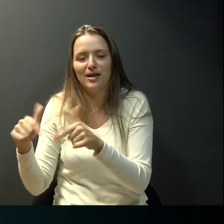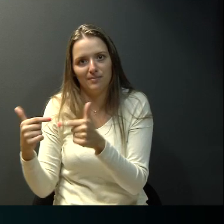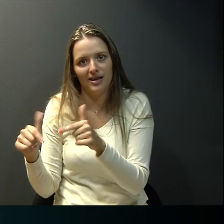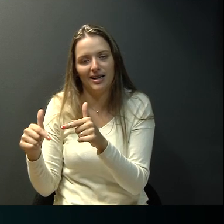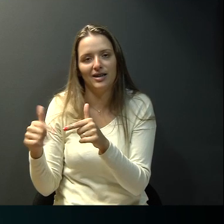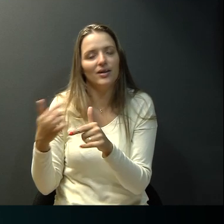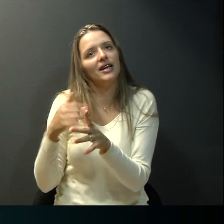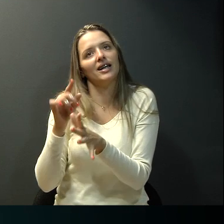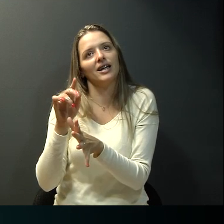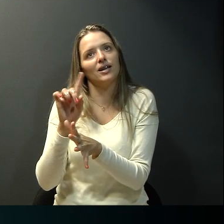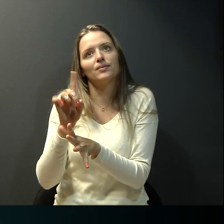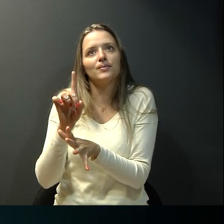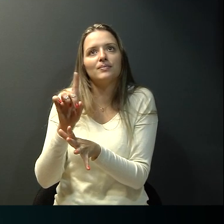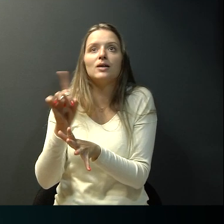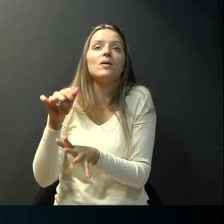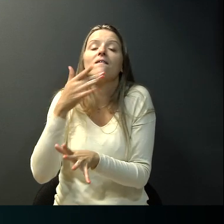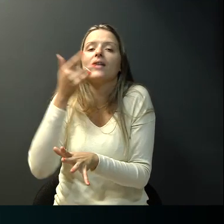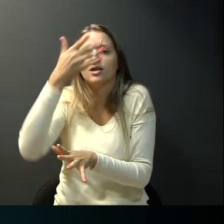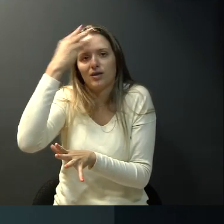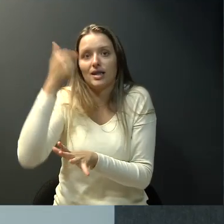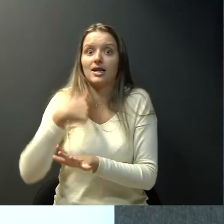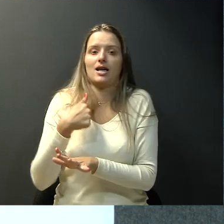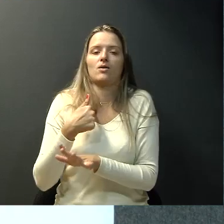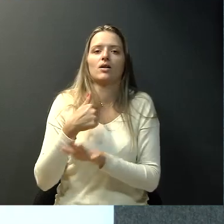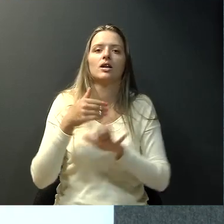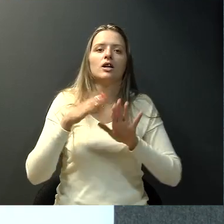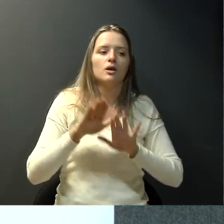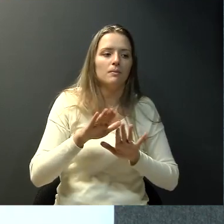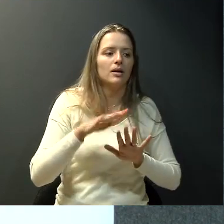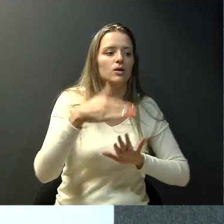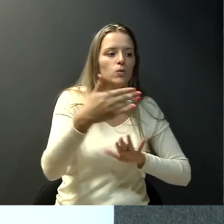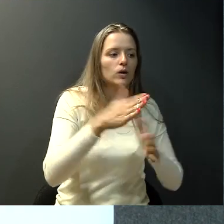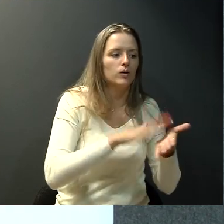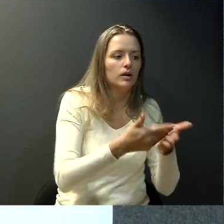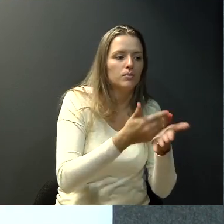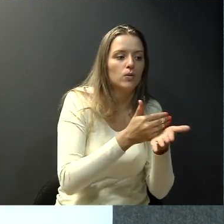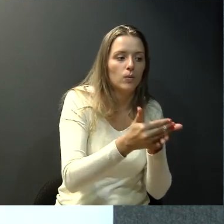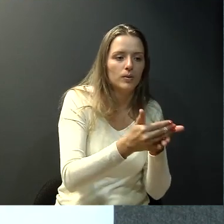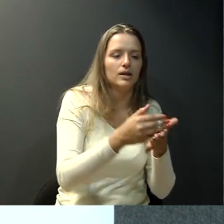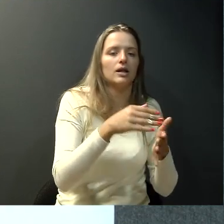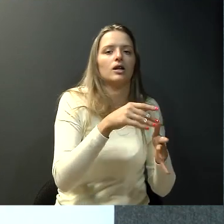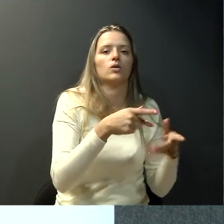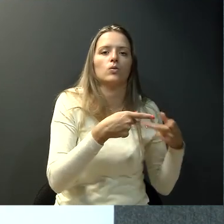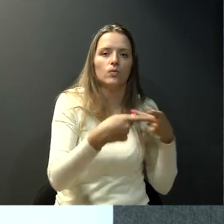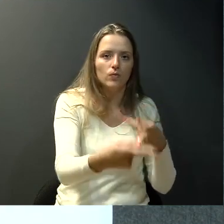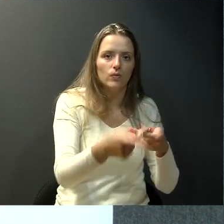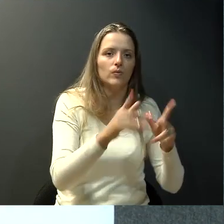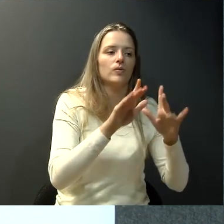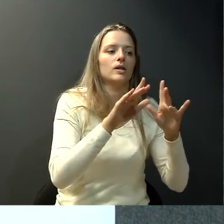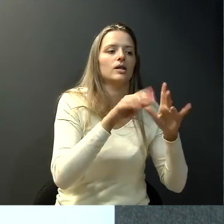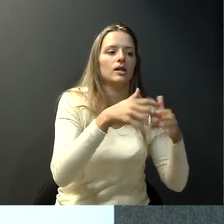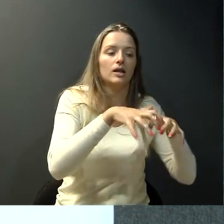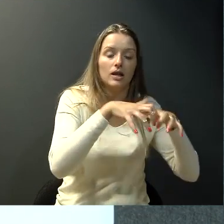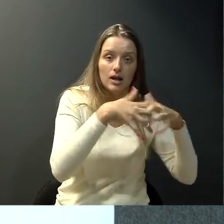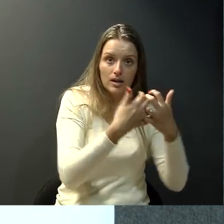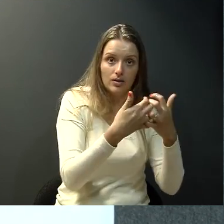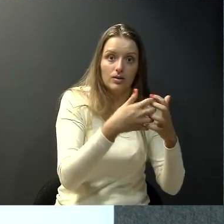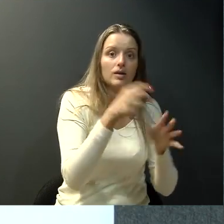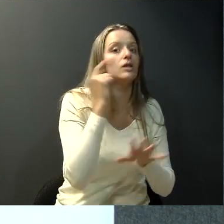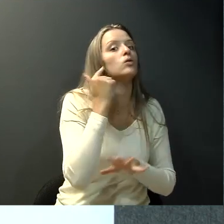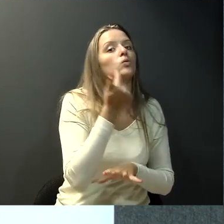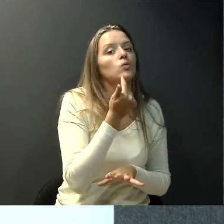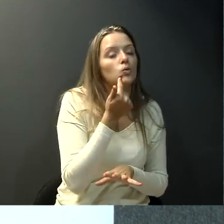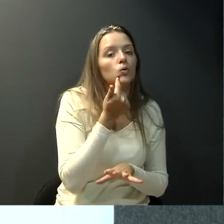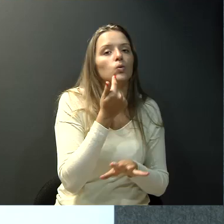enfim. Mas assim, eu diria assim, que a intérprete está começando, vá visitar a Sociedade dos Surdos, que é ali do lado do Emílio Meyer, que eles fazem